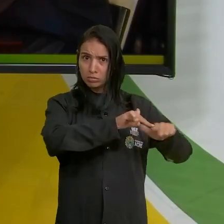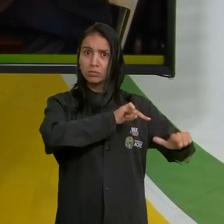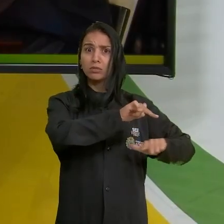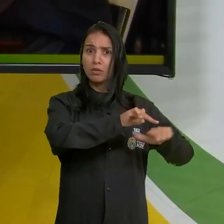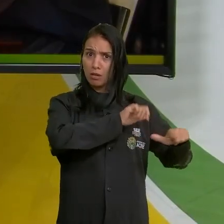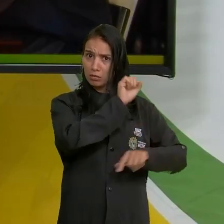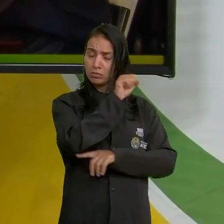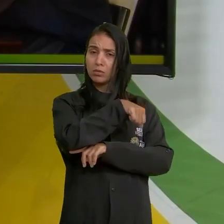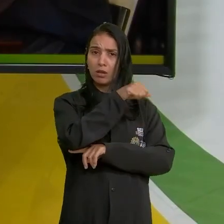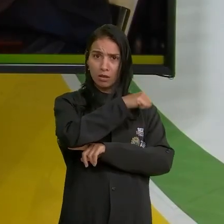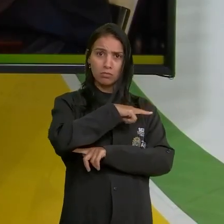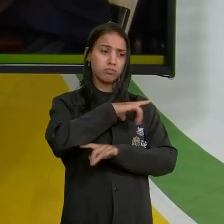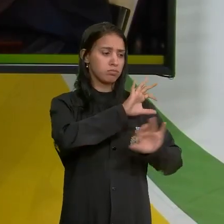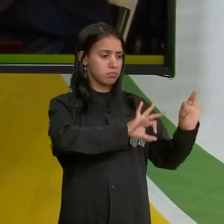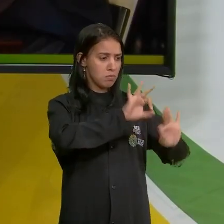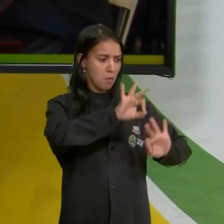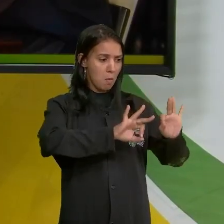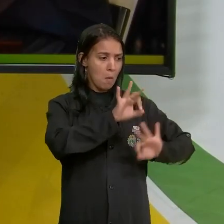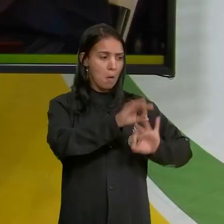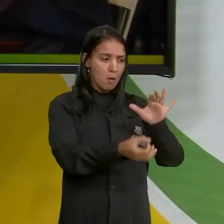sua organização produtiva.